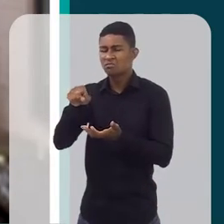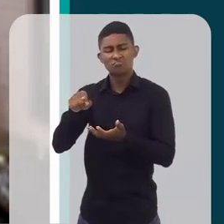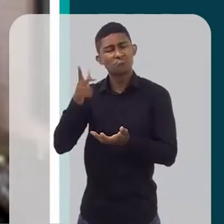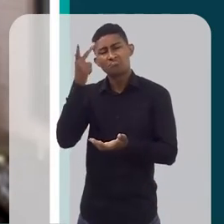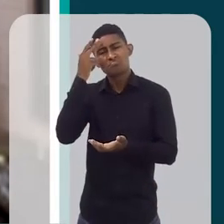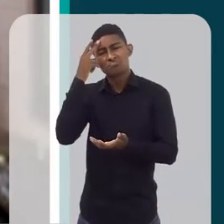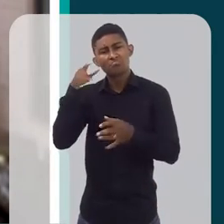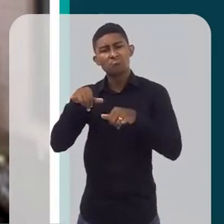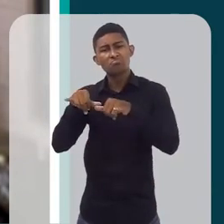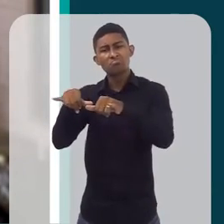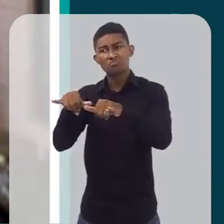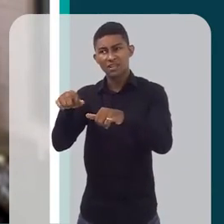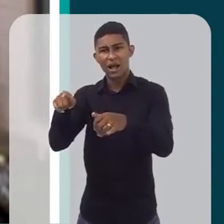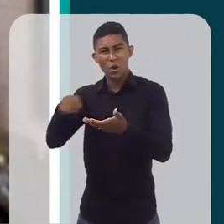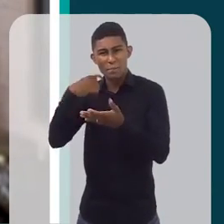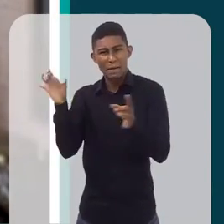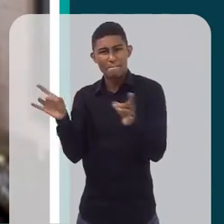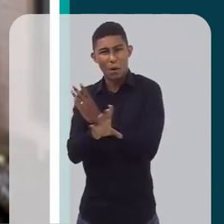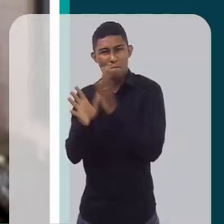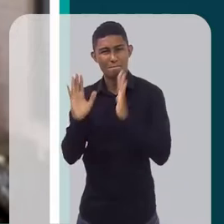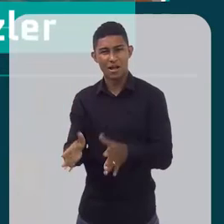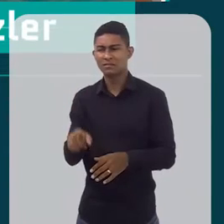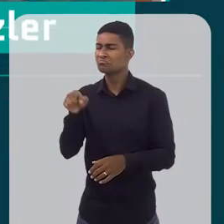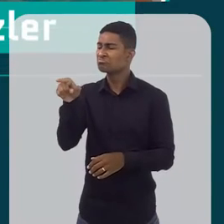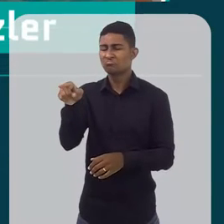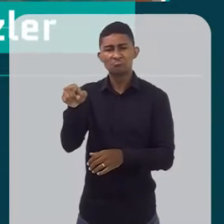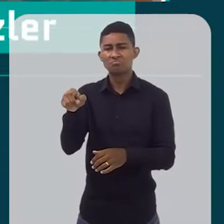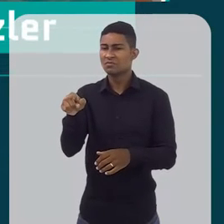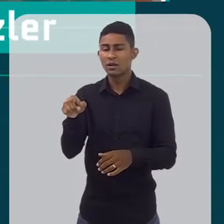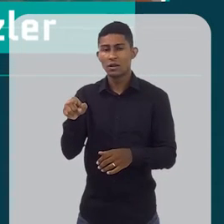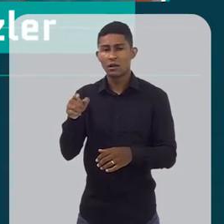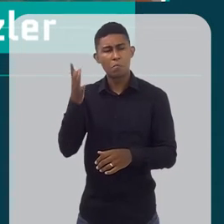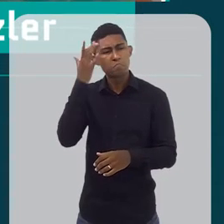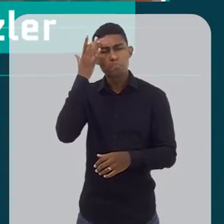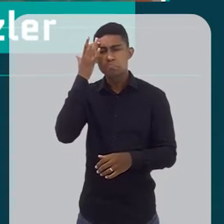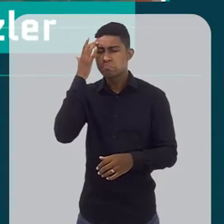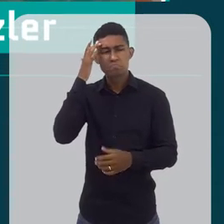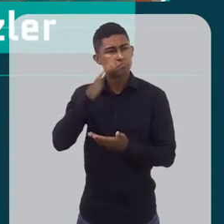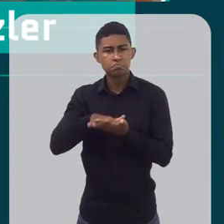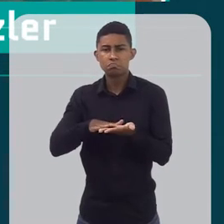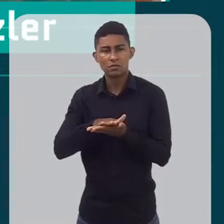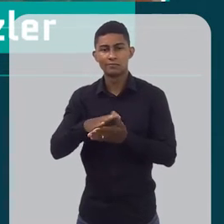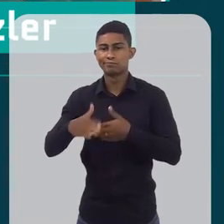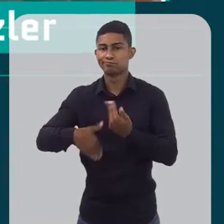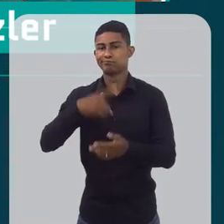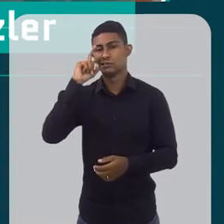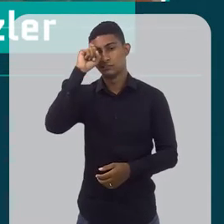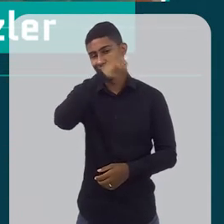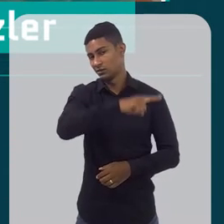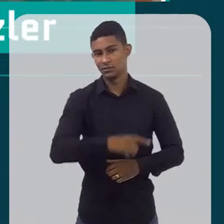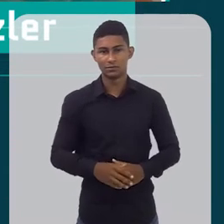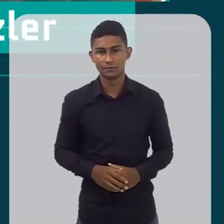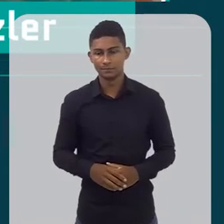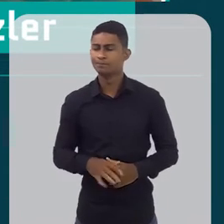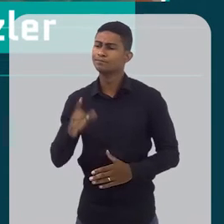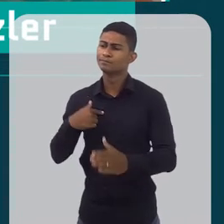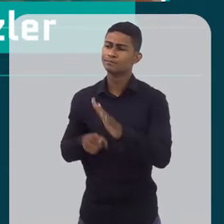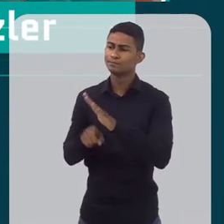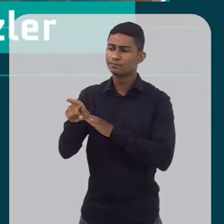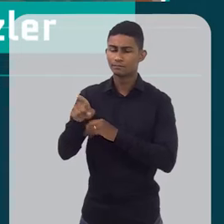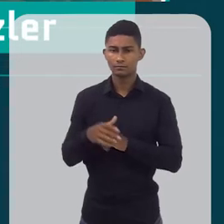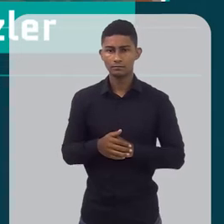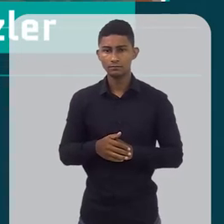esses produtos processados, ultraprocessados, fica mais difícil. A minha pergunta é: a senhora acha que